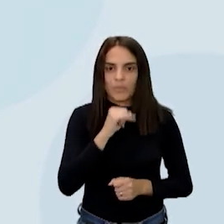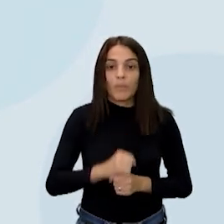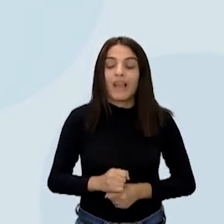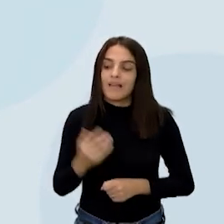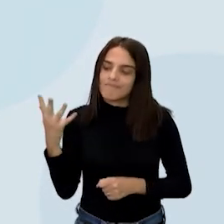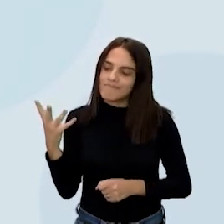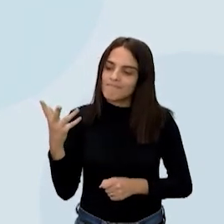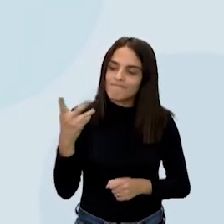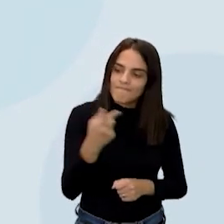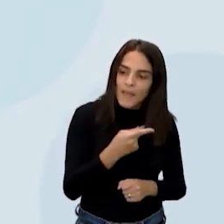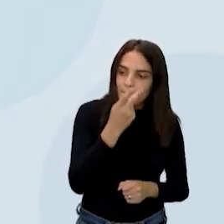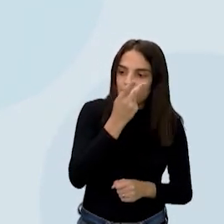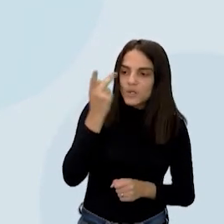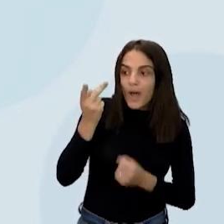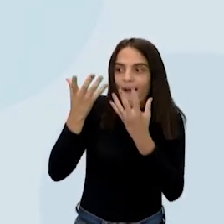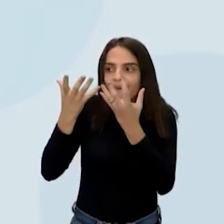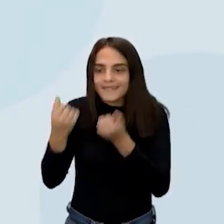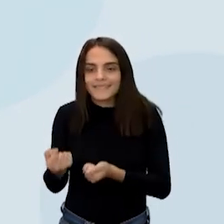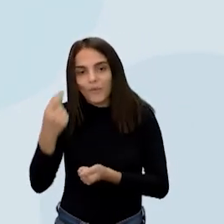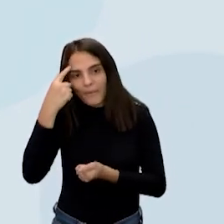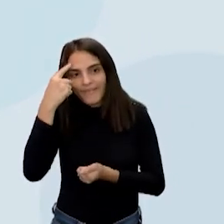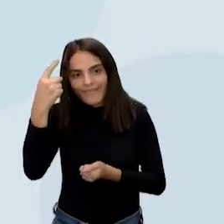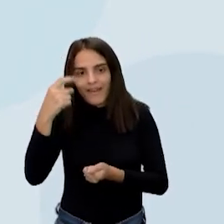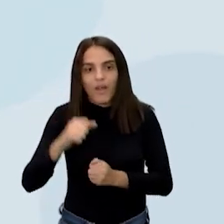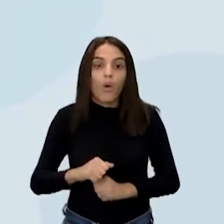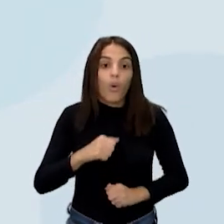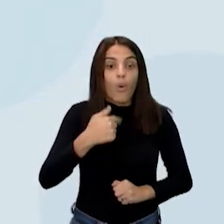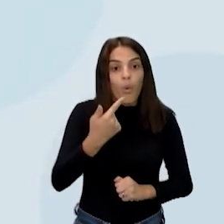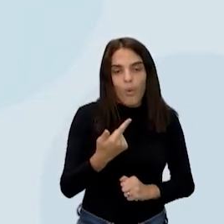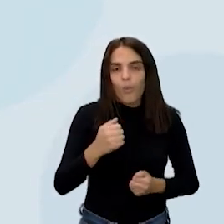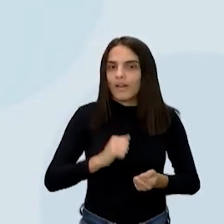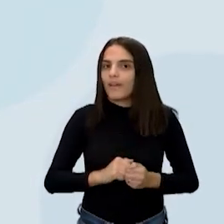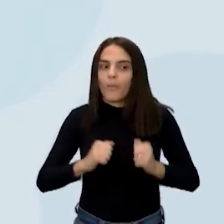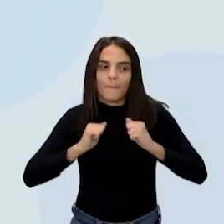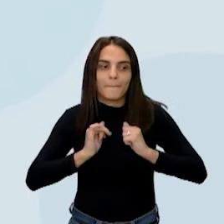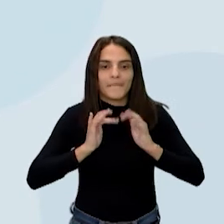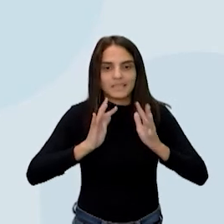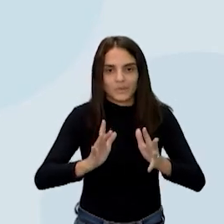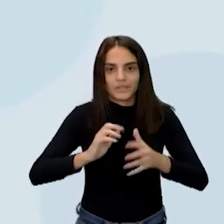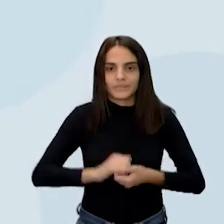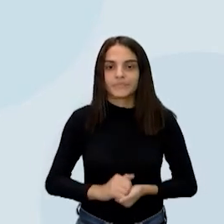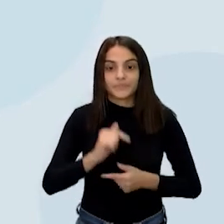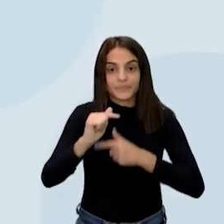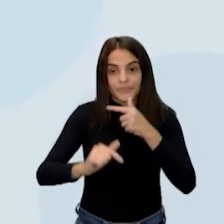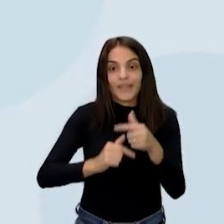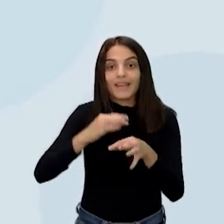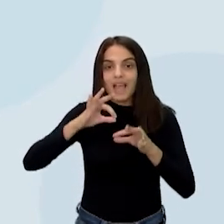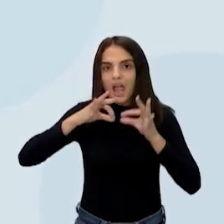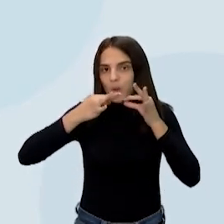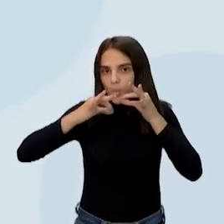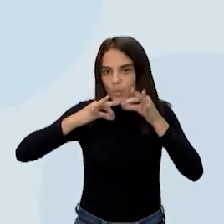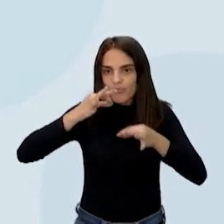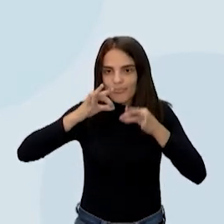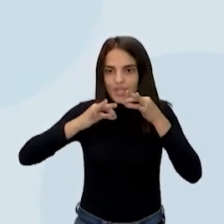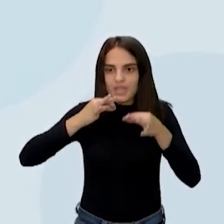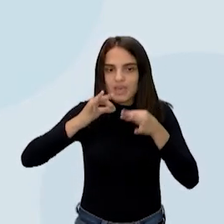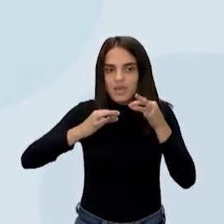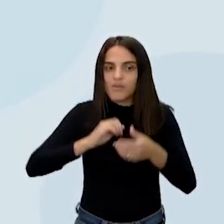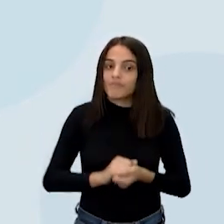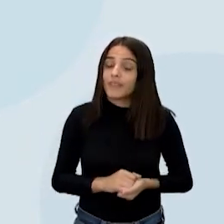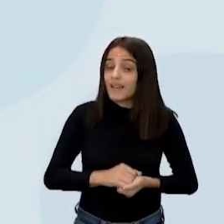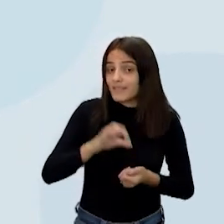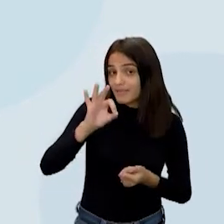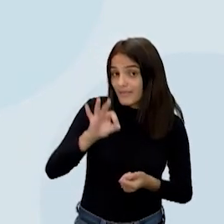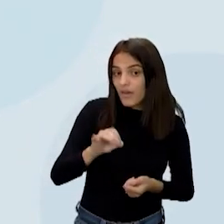alguém a aceitar uma ideia, uma atitude ou realizar uma ação. É o emprego de argumentos, legítimos ou